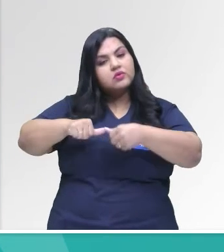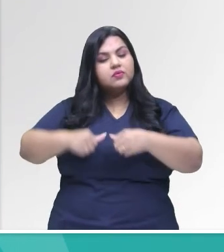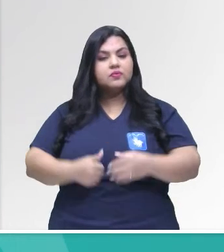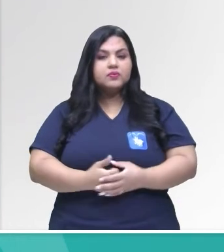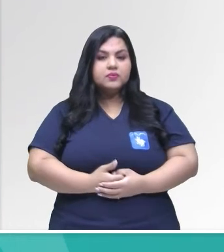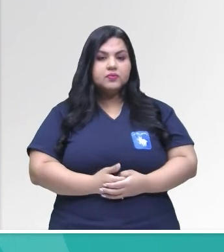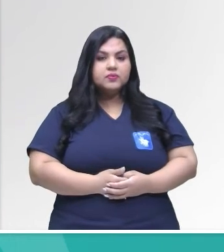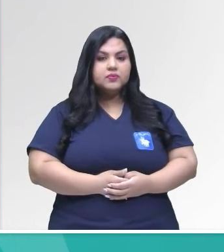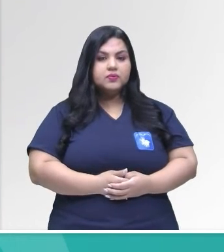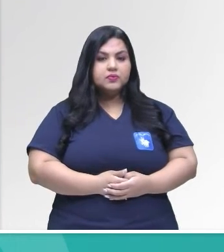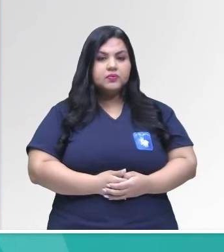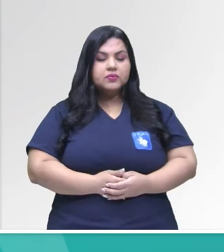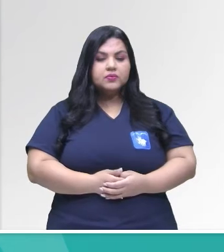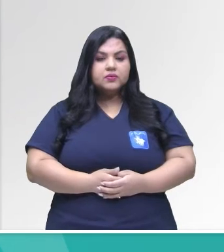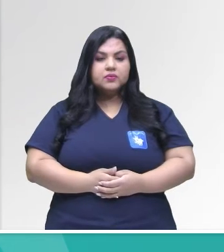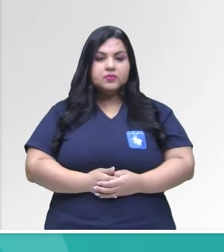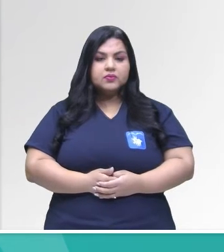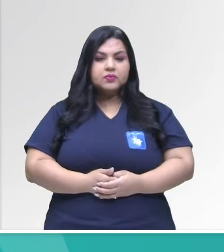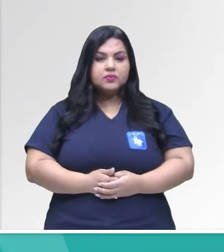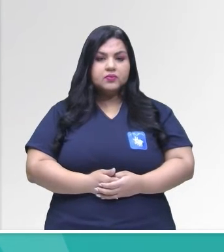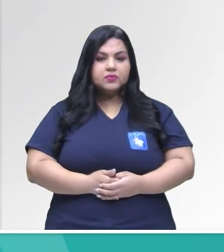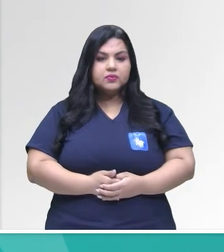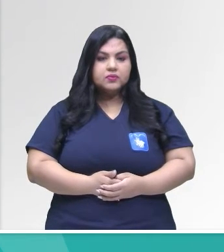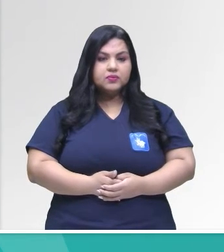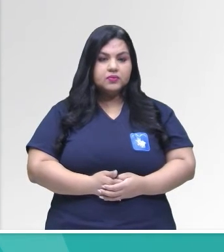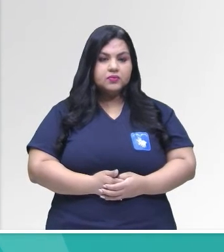verbo to be funcionará como